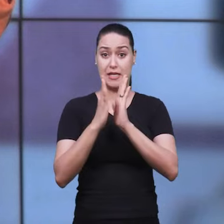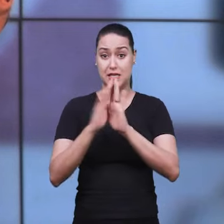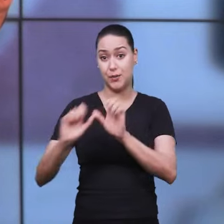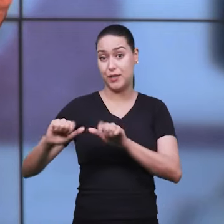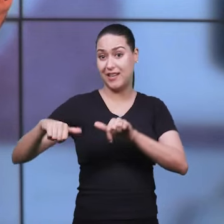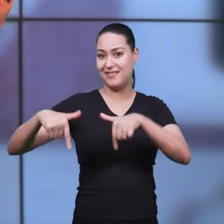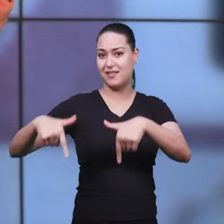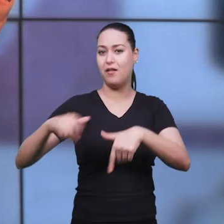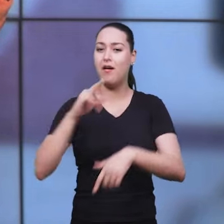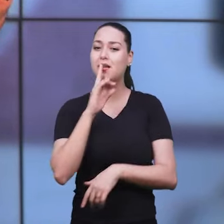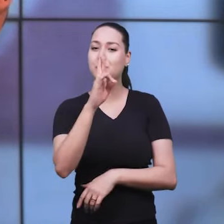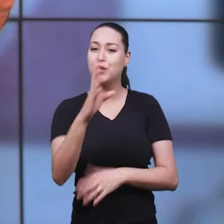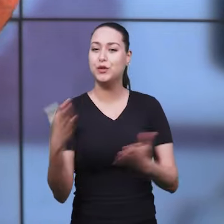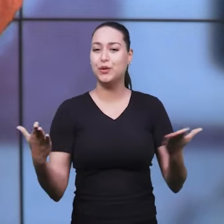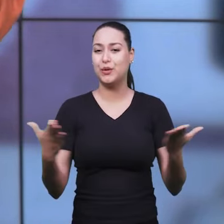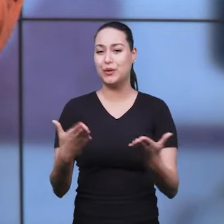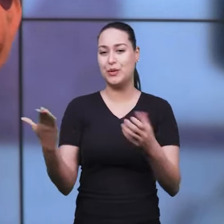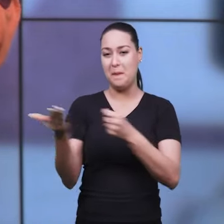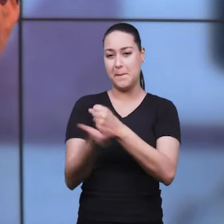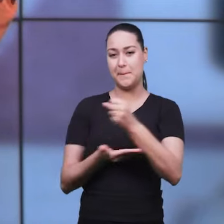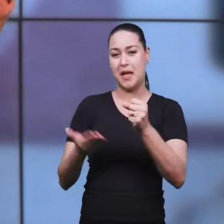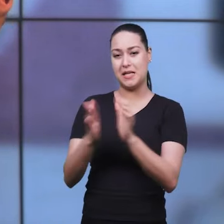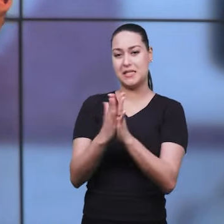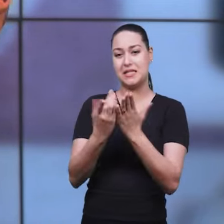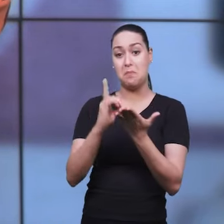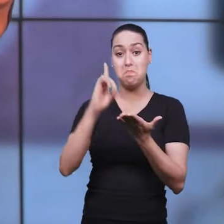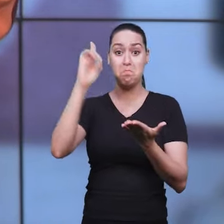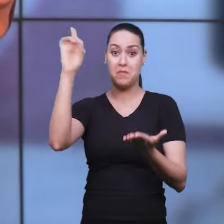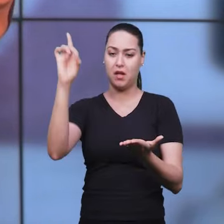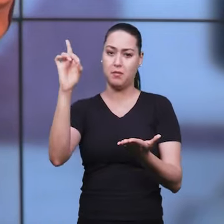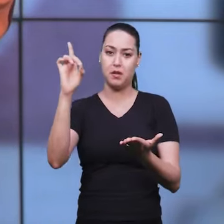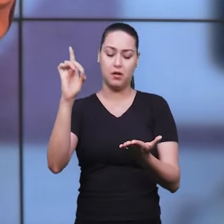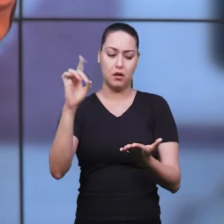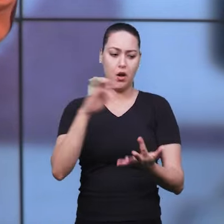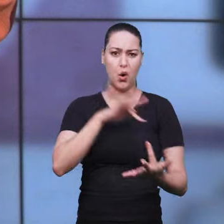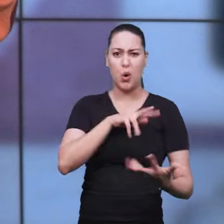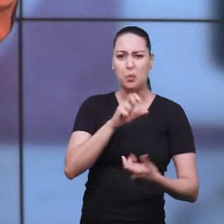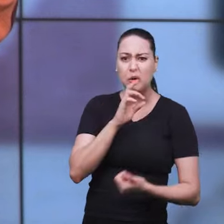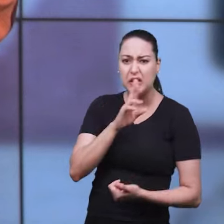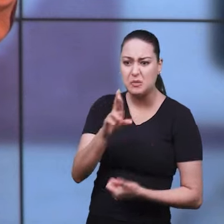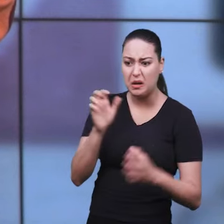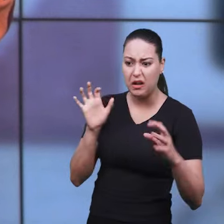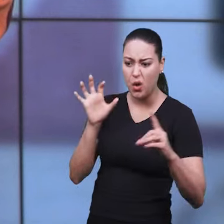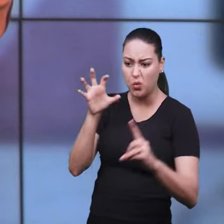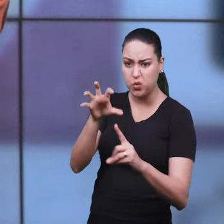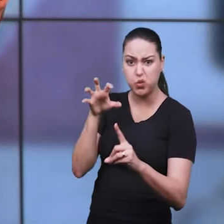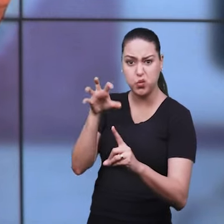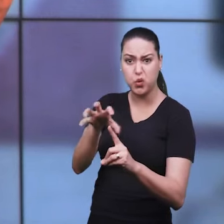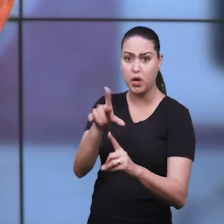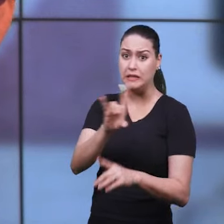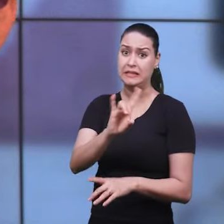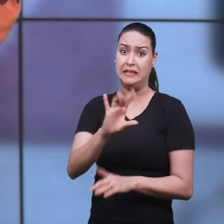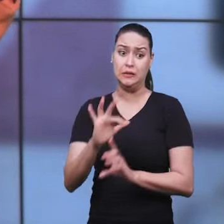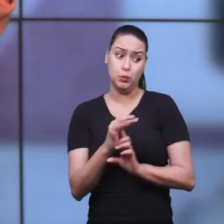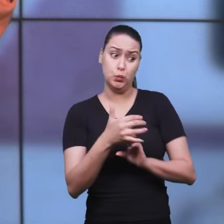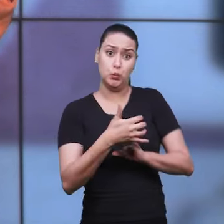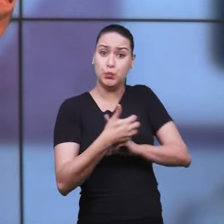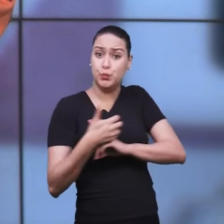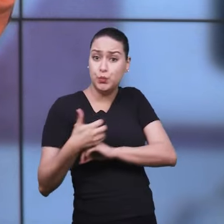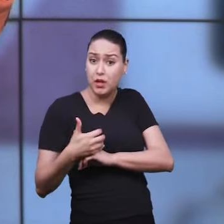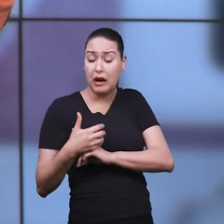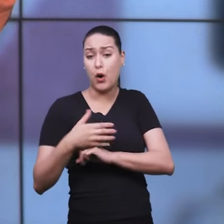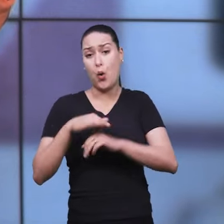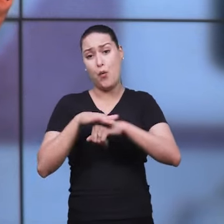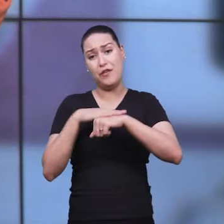ação. Responda hoje. Mostre a fundamentação das suas respostas na Bíblia. Não deixe que o mundo responda, o influencie